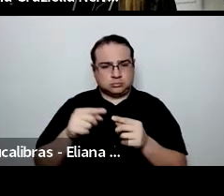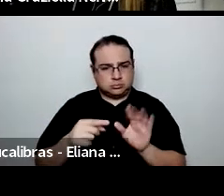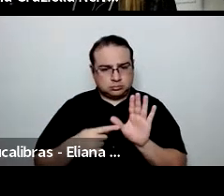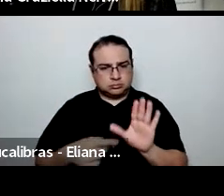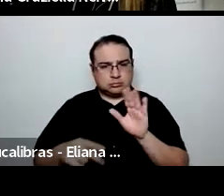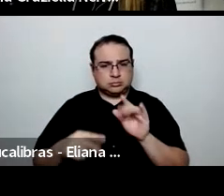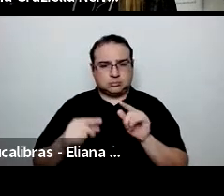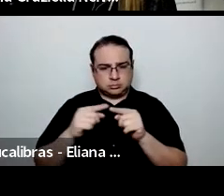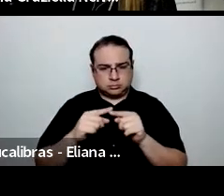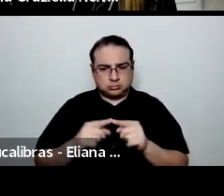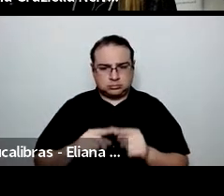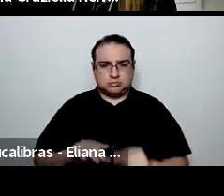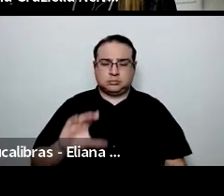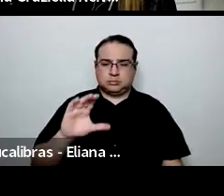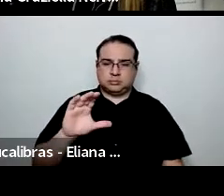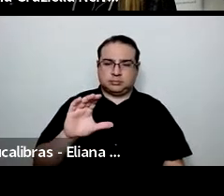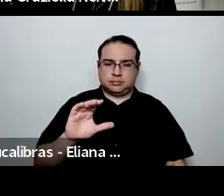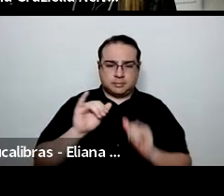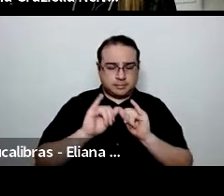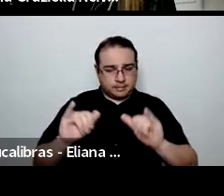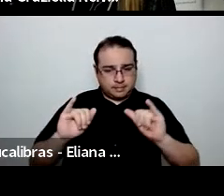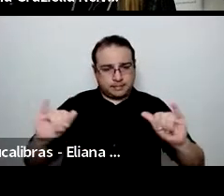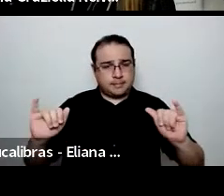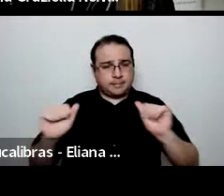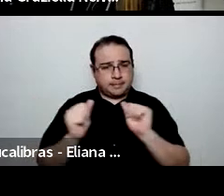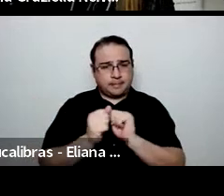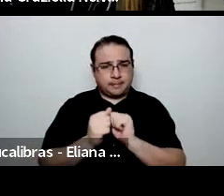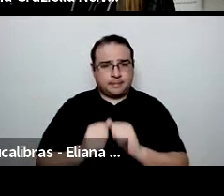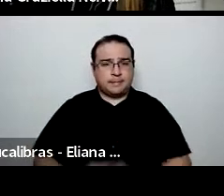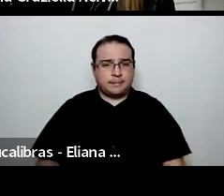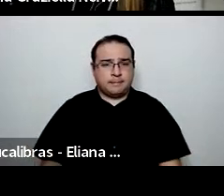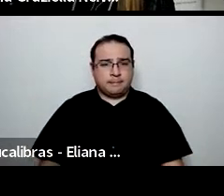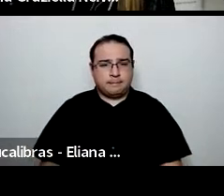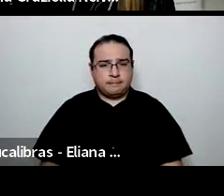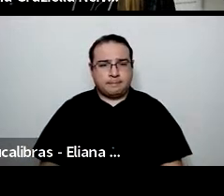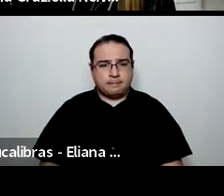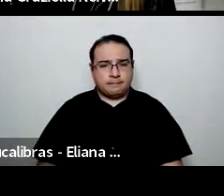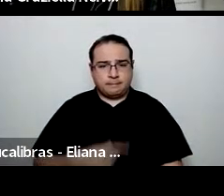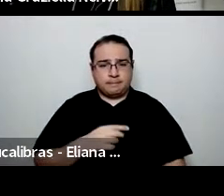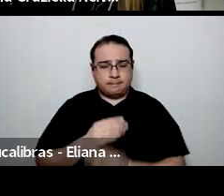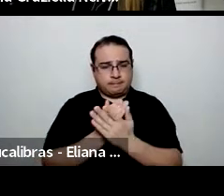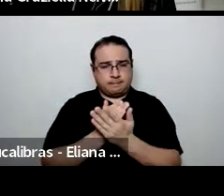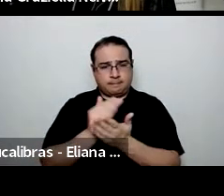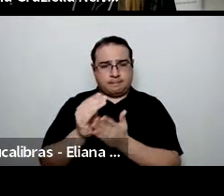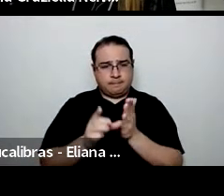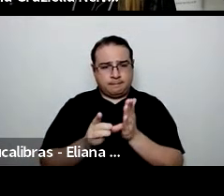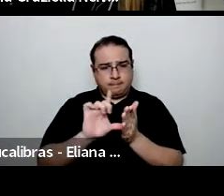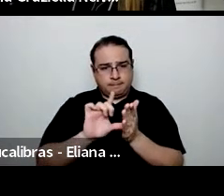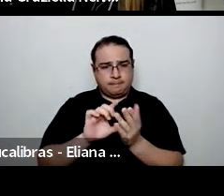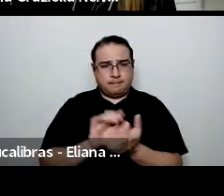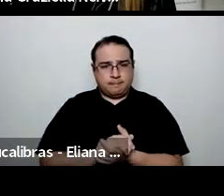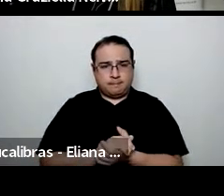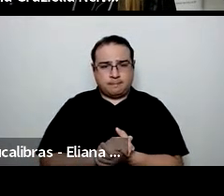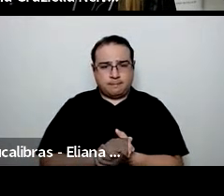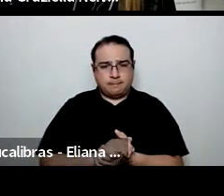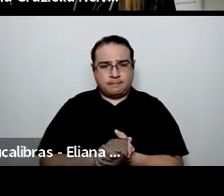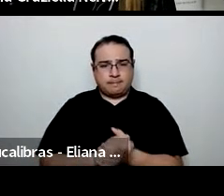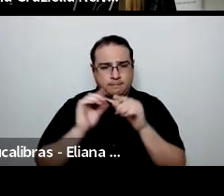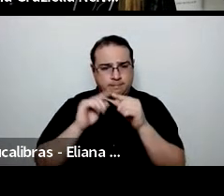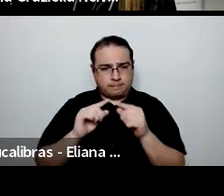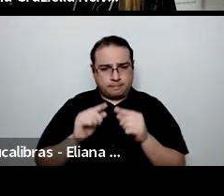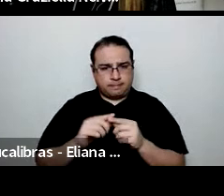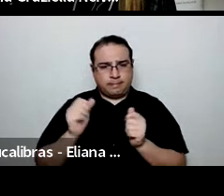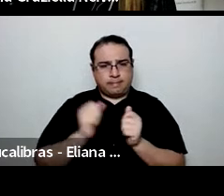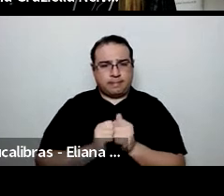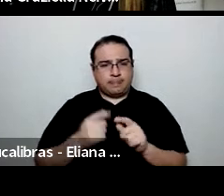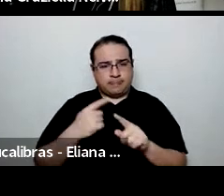campanha o cu uma queimada de largada é muito antecedente